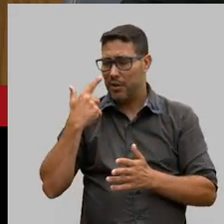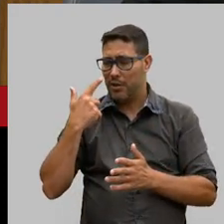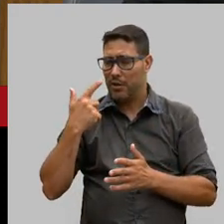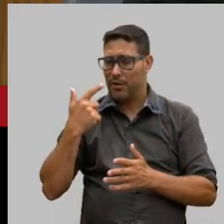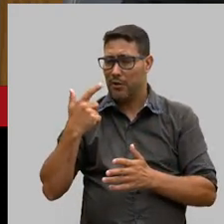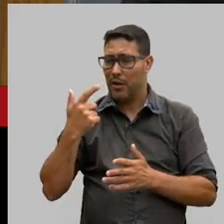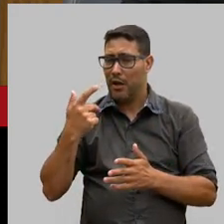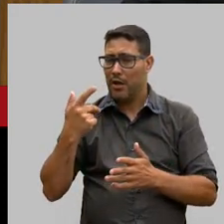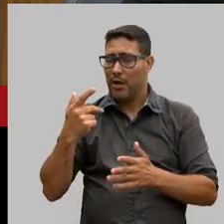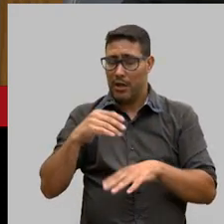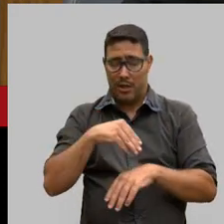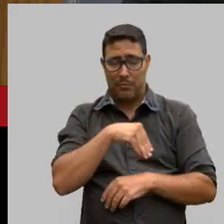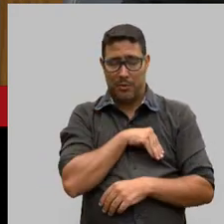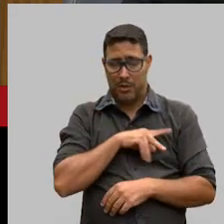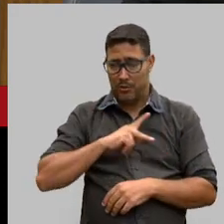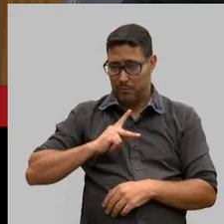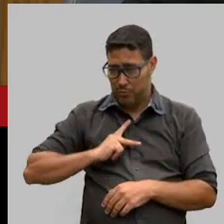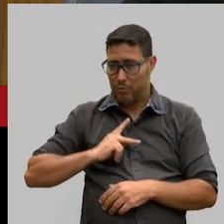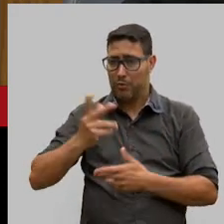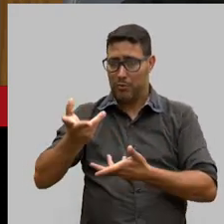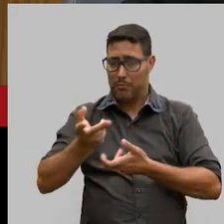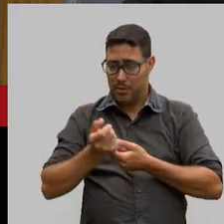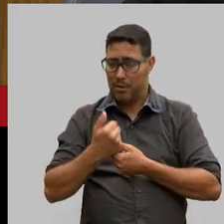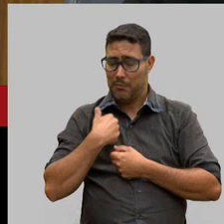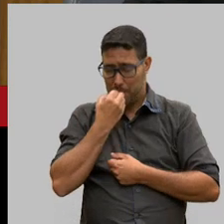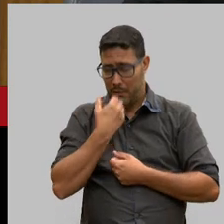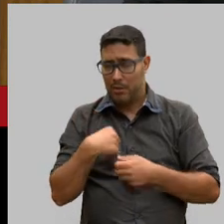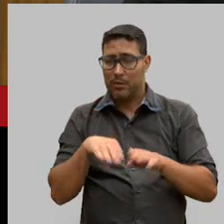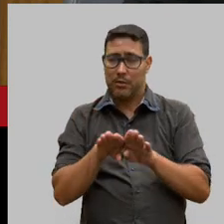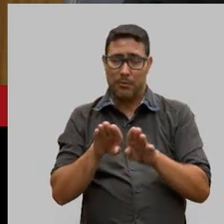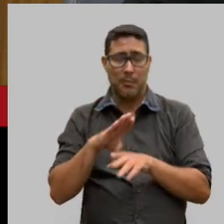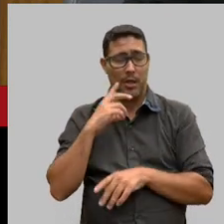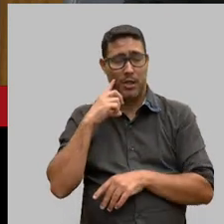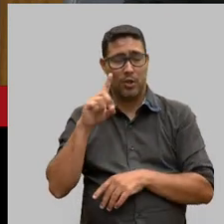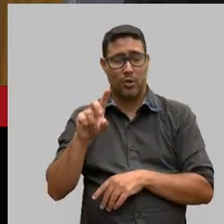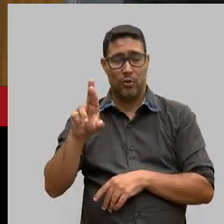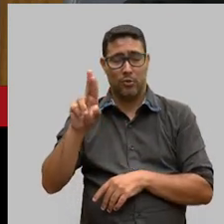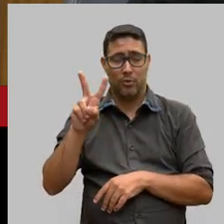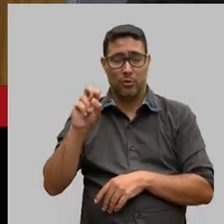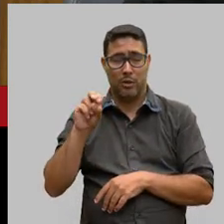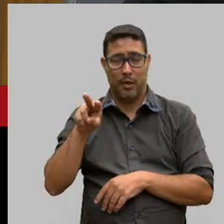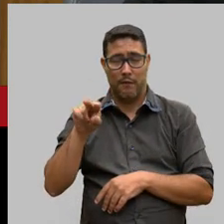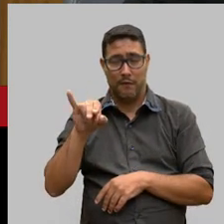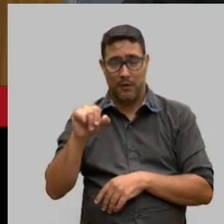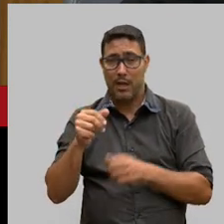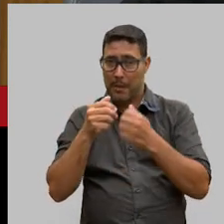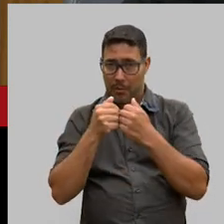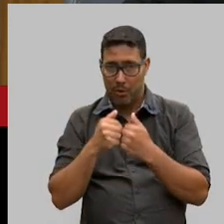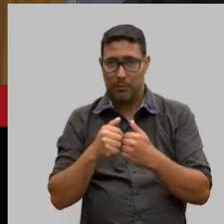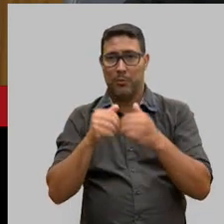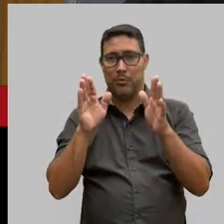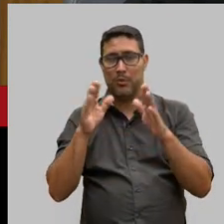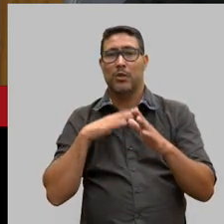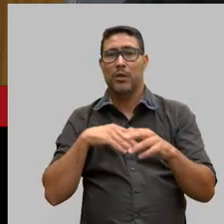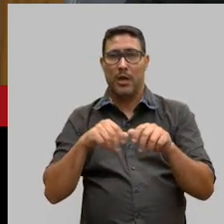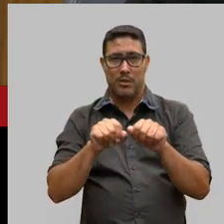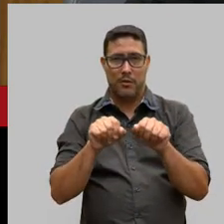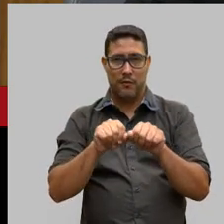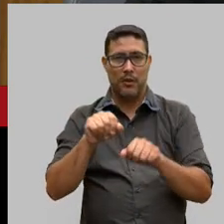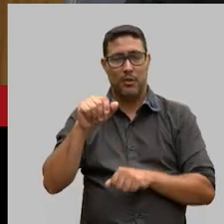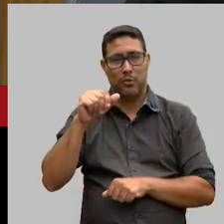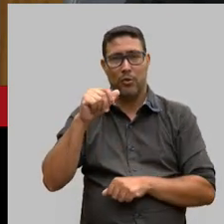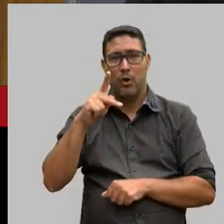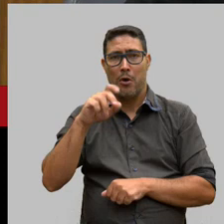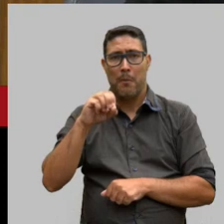inclusive no Ministério Público pela Dra Vânia o Ministério Público eh abriu as portas pra gente fizemos inclusive um podcast para levar a